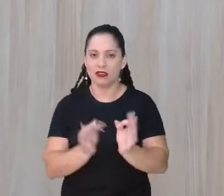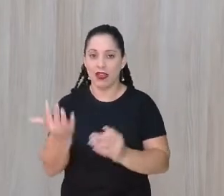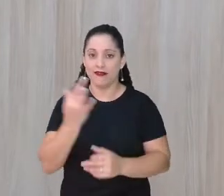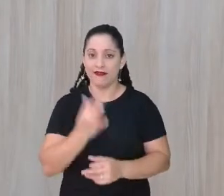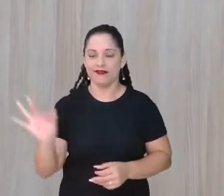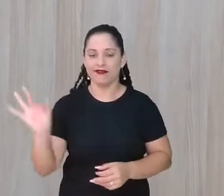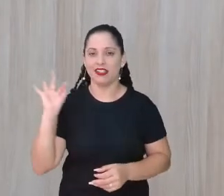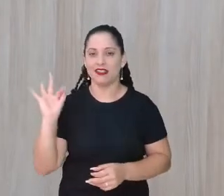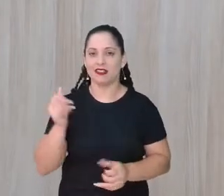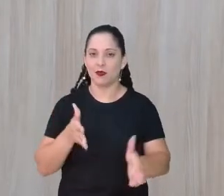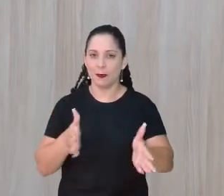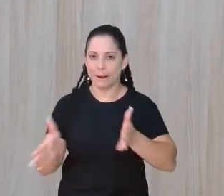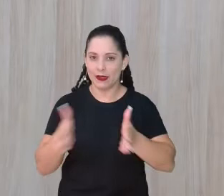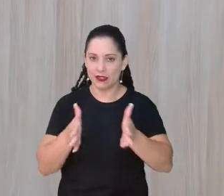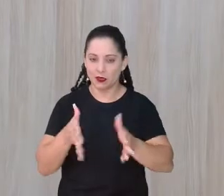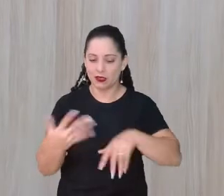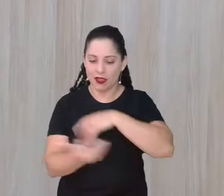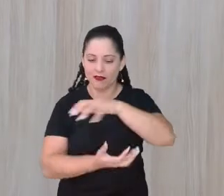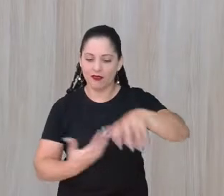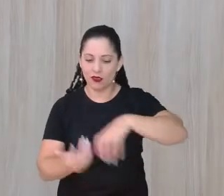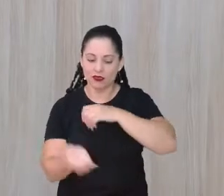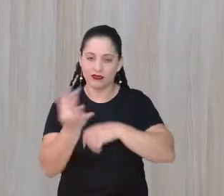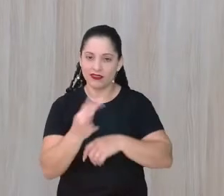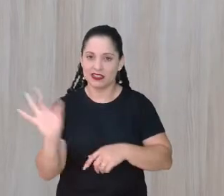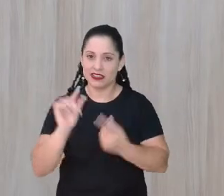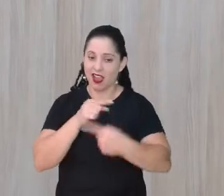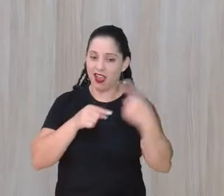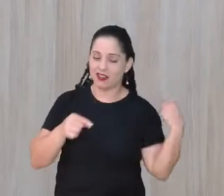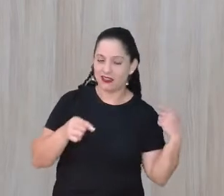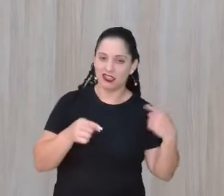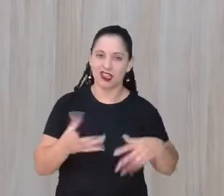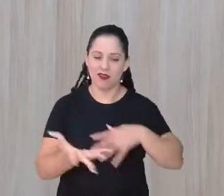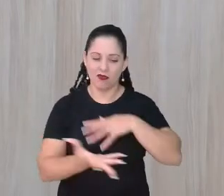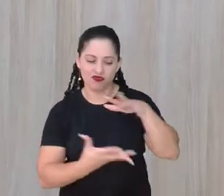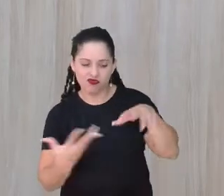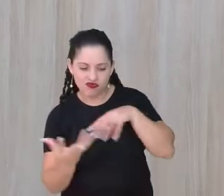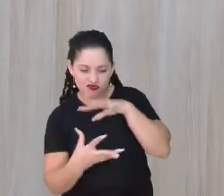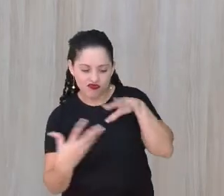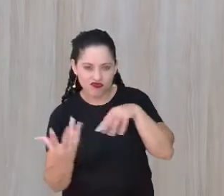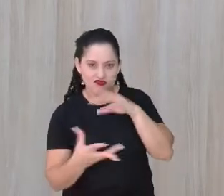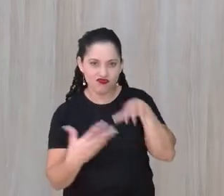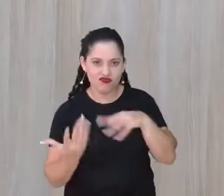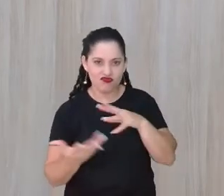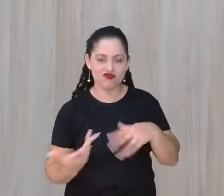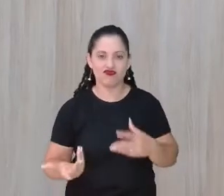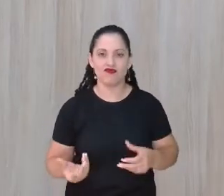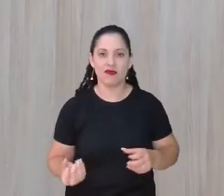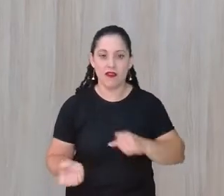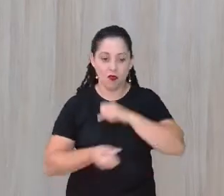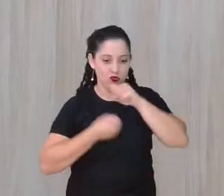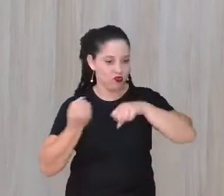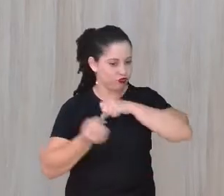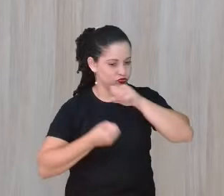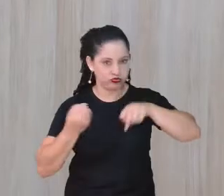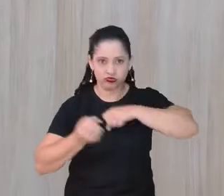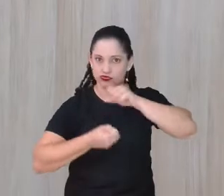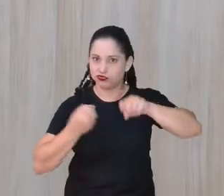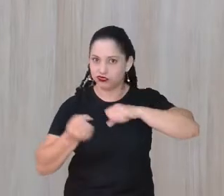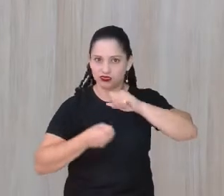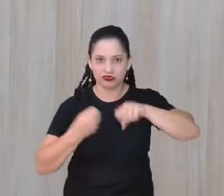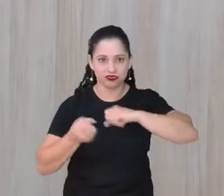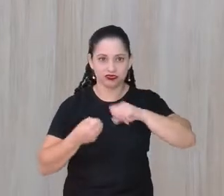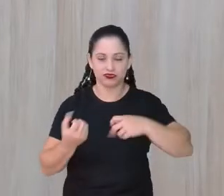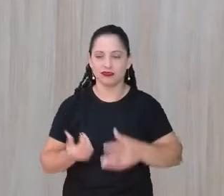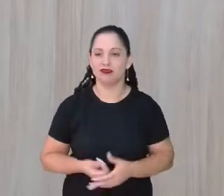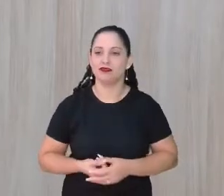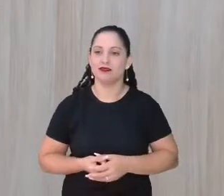França, que no período da Revolução Francesa estava nessa instabilidade, nesse caos, vamos dizer assim. Então olha aí,